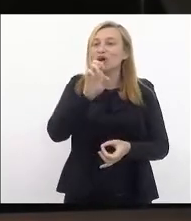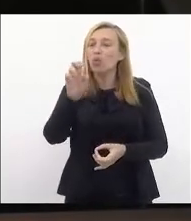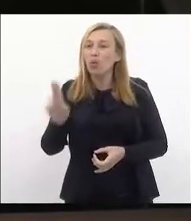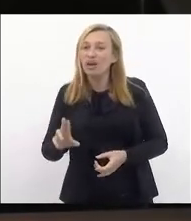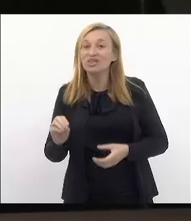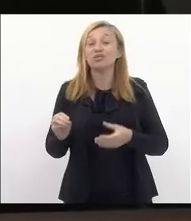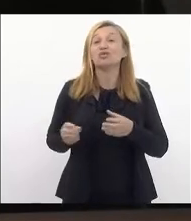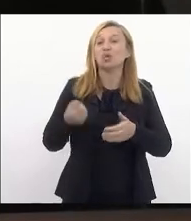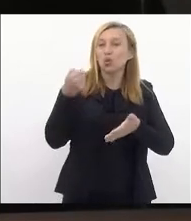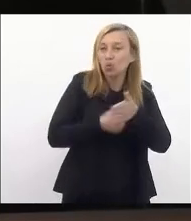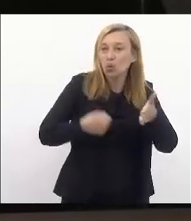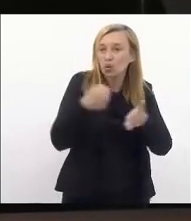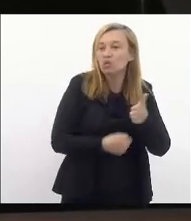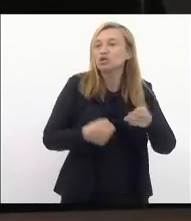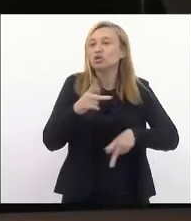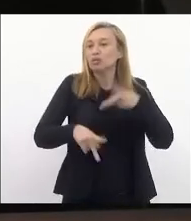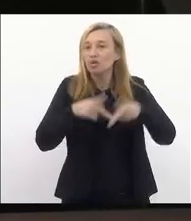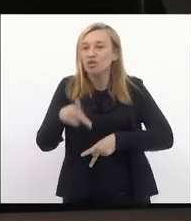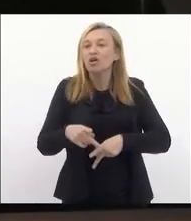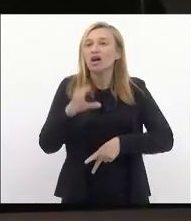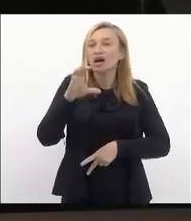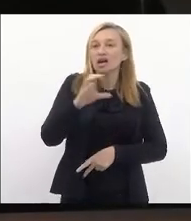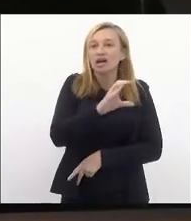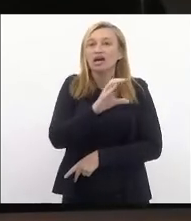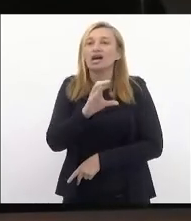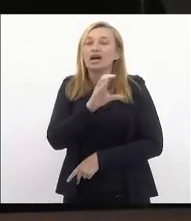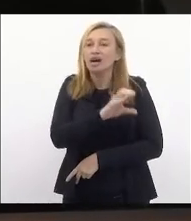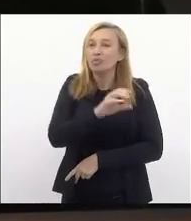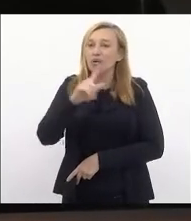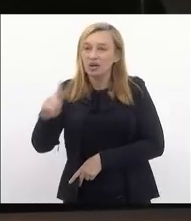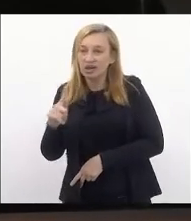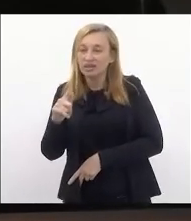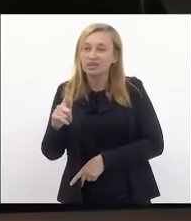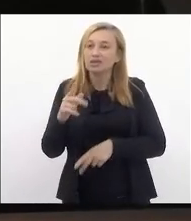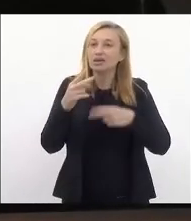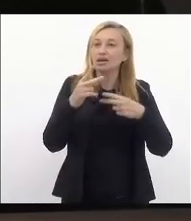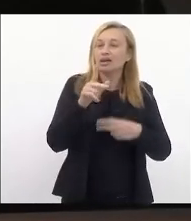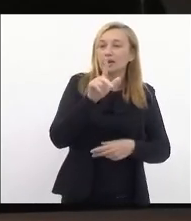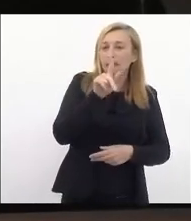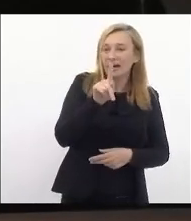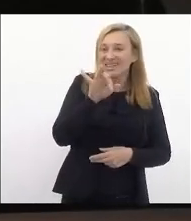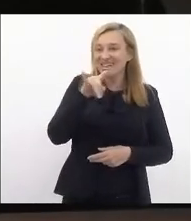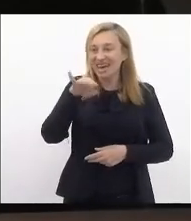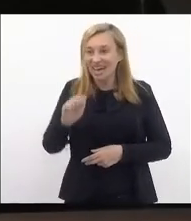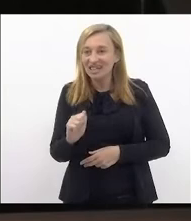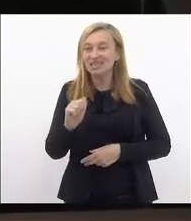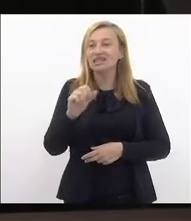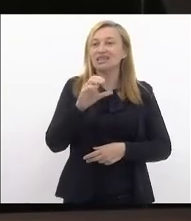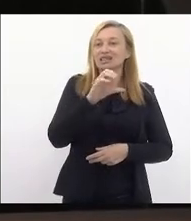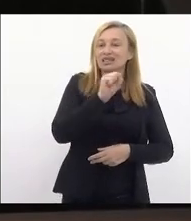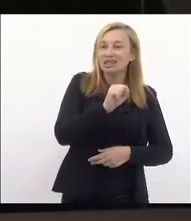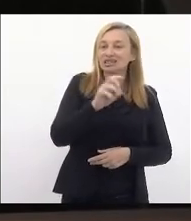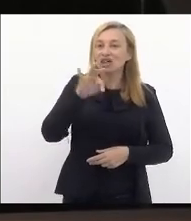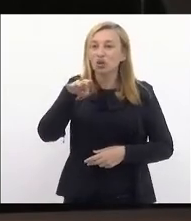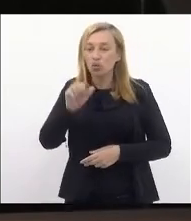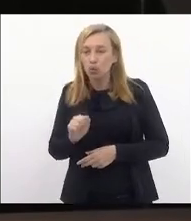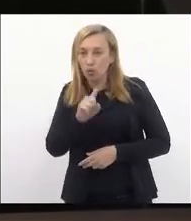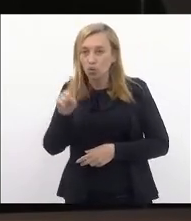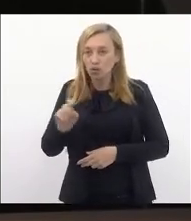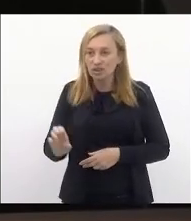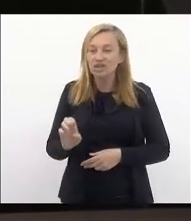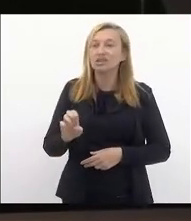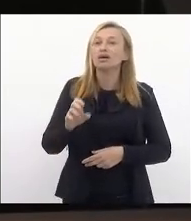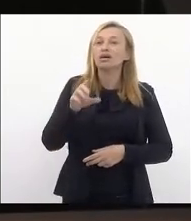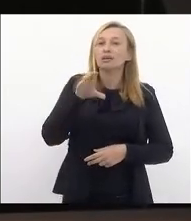da população de Campo Grande Iuaíba Paciência Santa Cruz Bangu foi uma união de todos